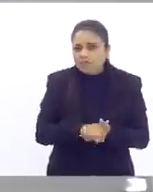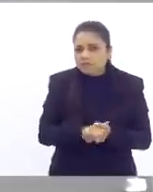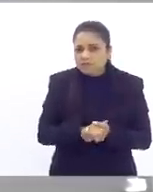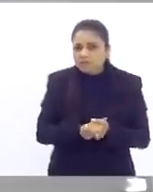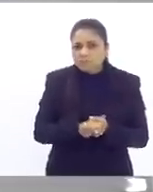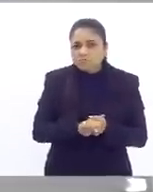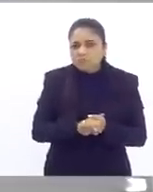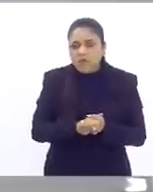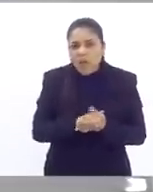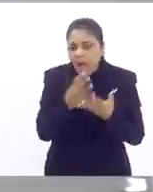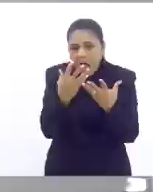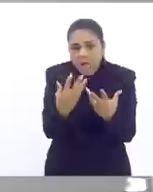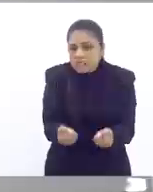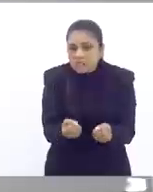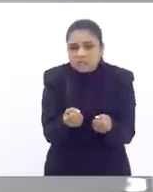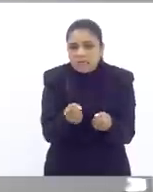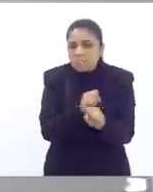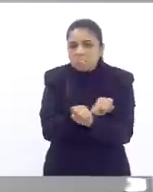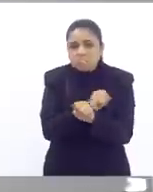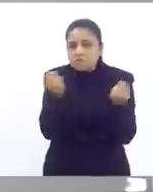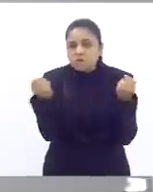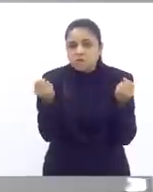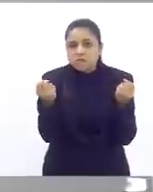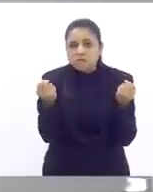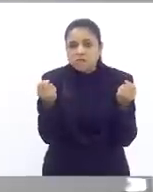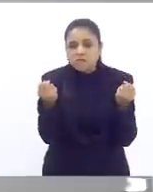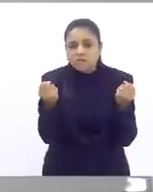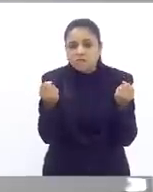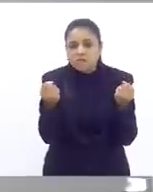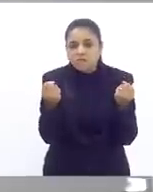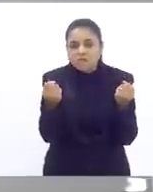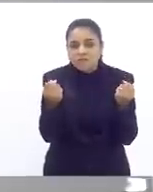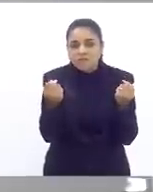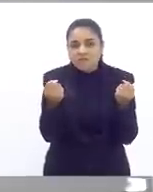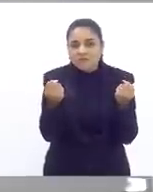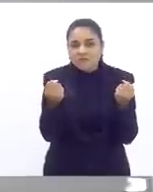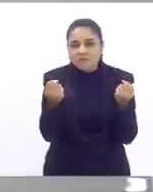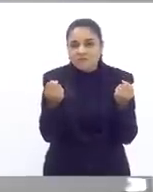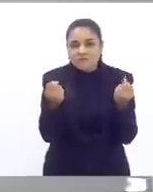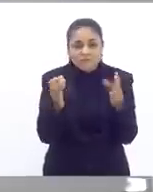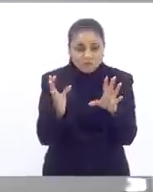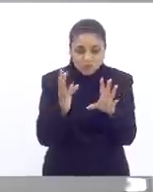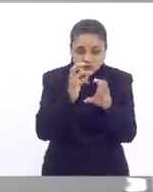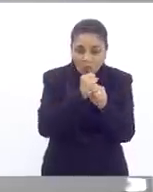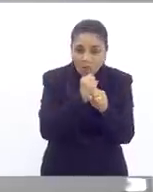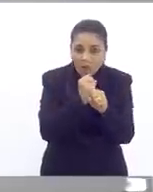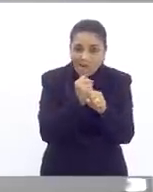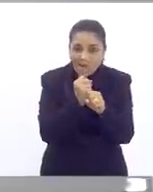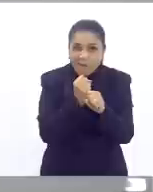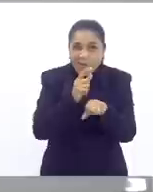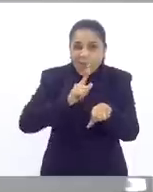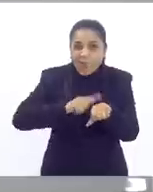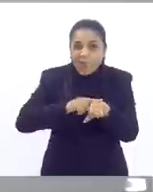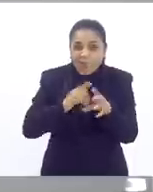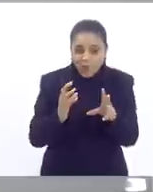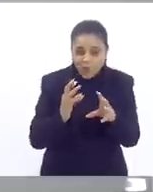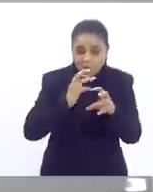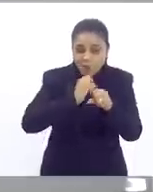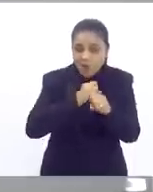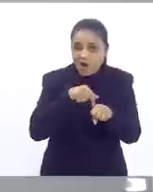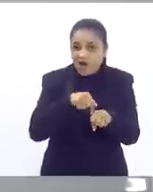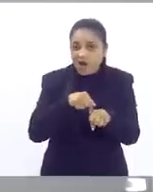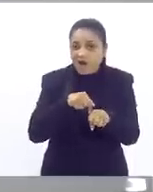pelo conceito de reciprocidade de tempo cara se o cidadão entra